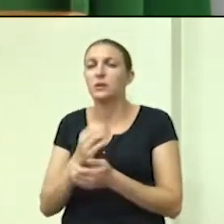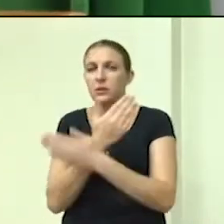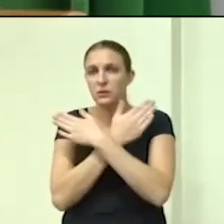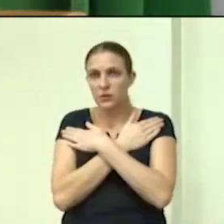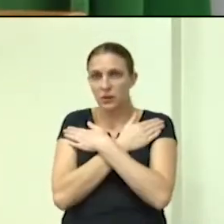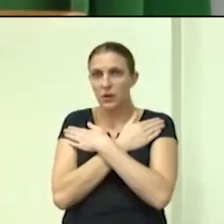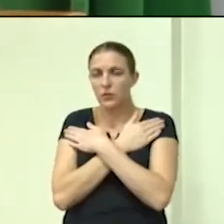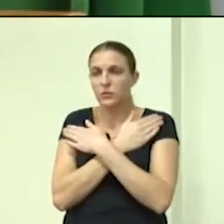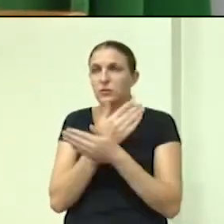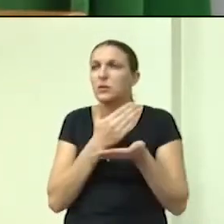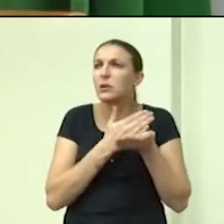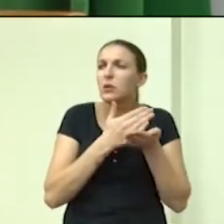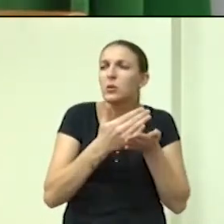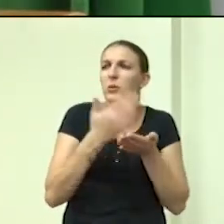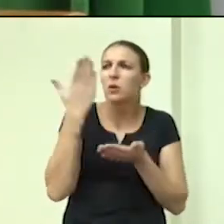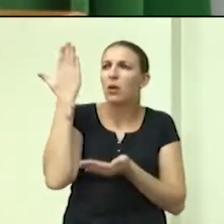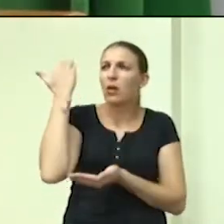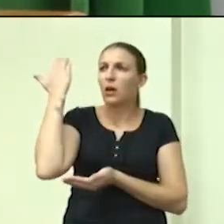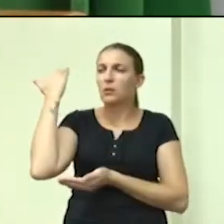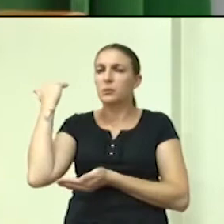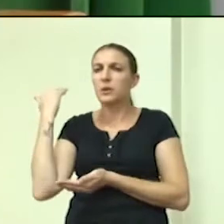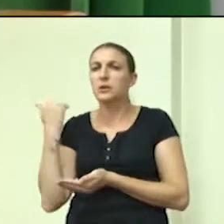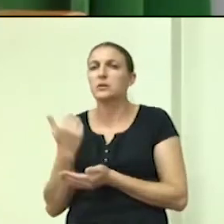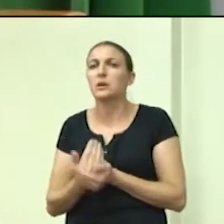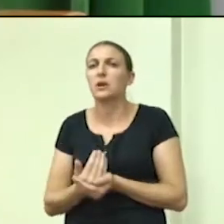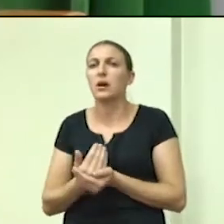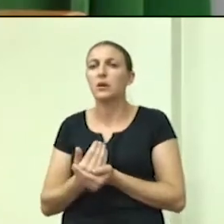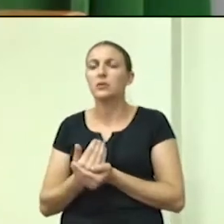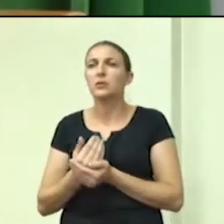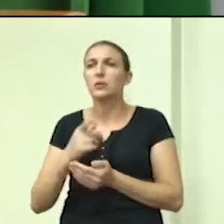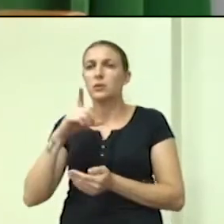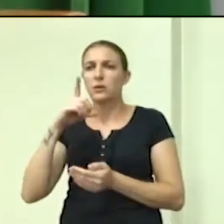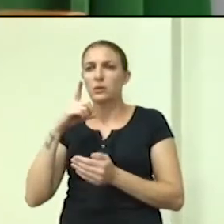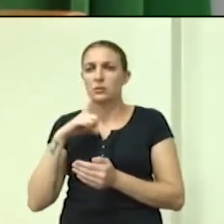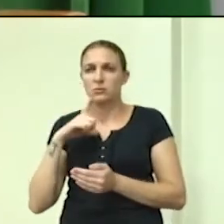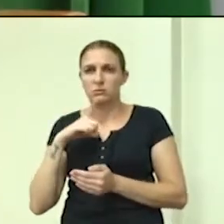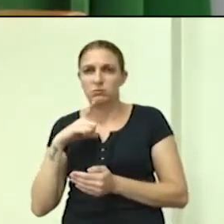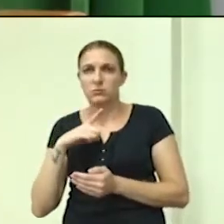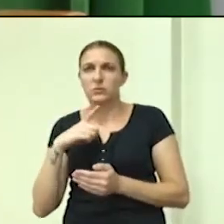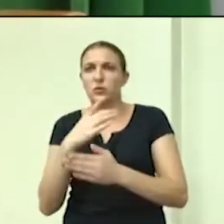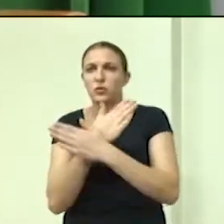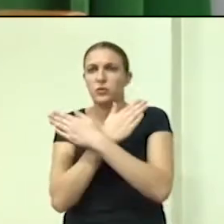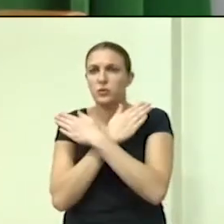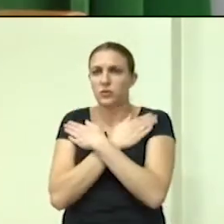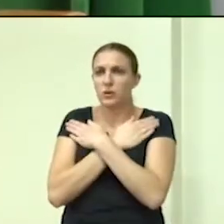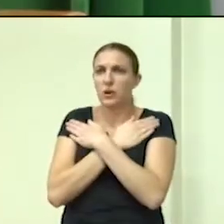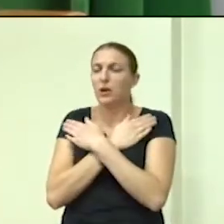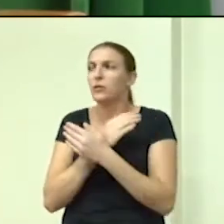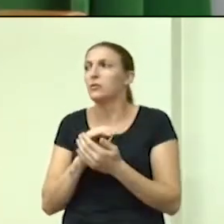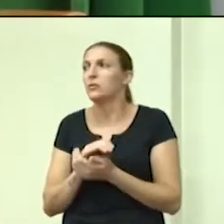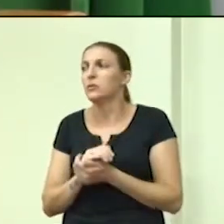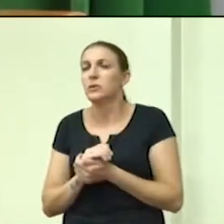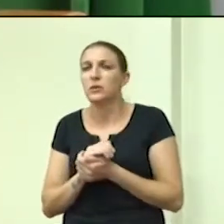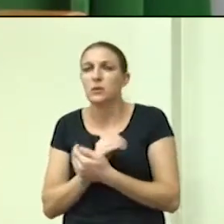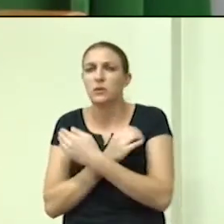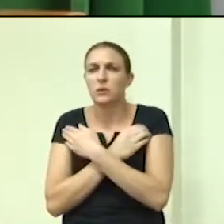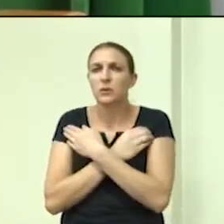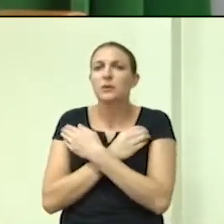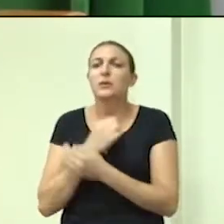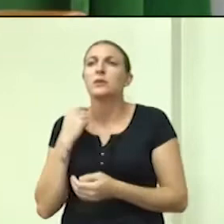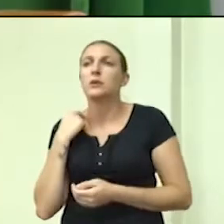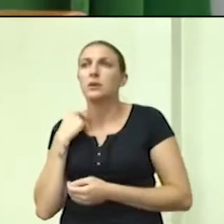de Portugal, e a mão de obra escrava africana era muito utilizada no Brasil, principalmente nos engenhos, no Nordeste